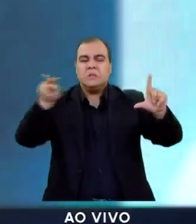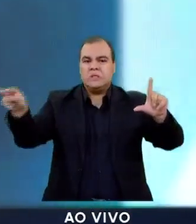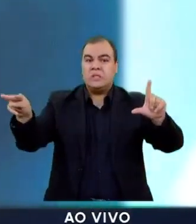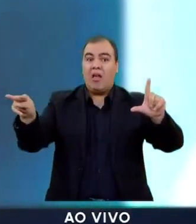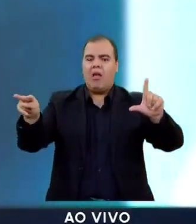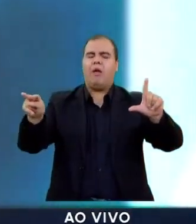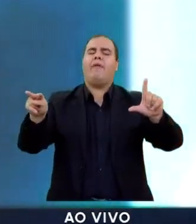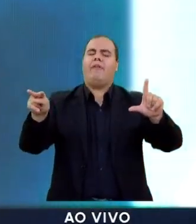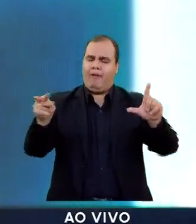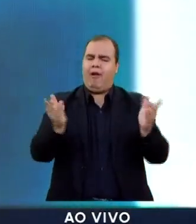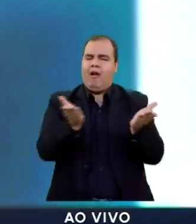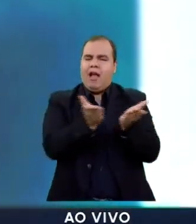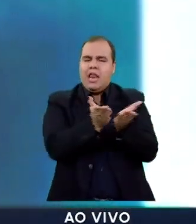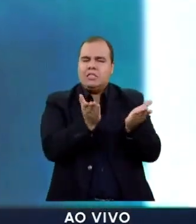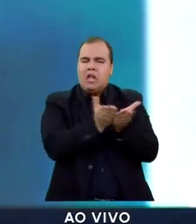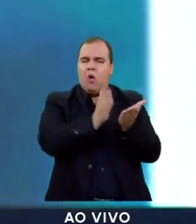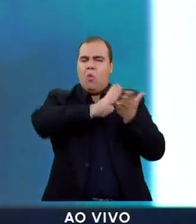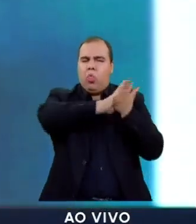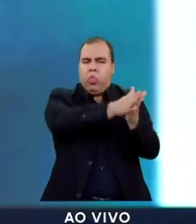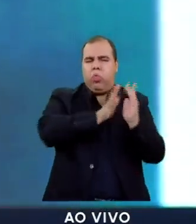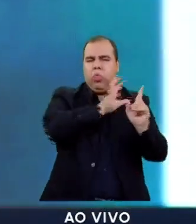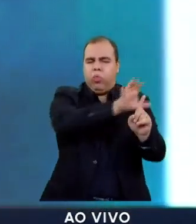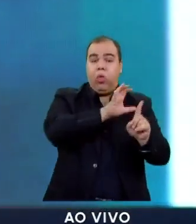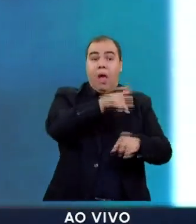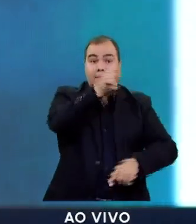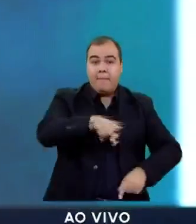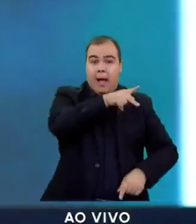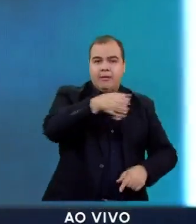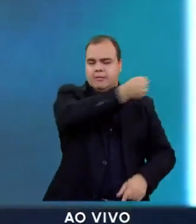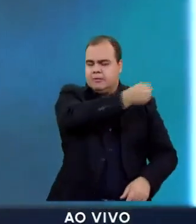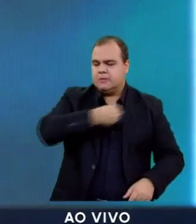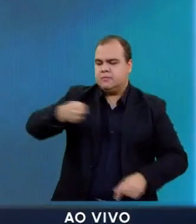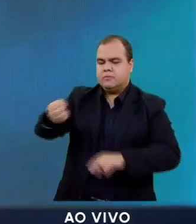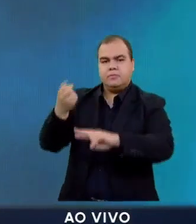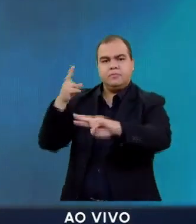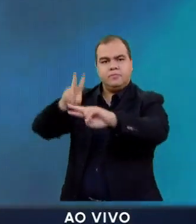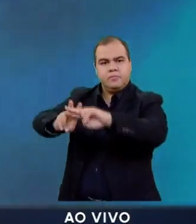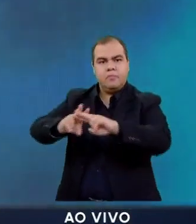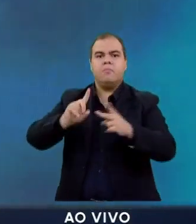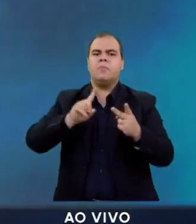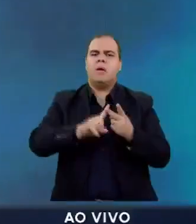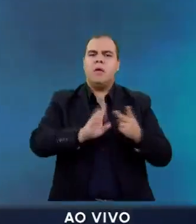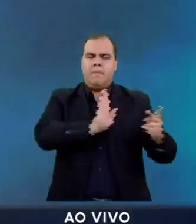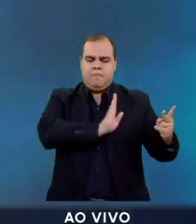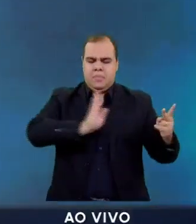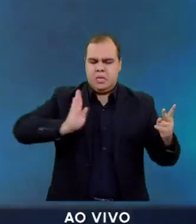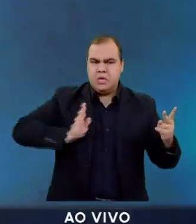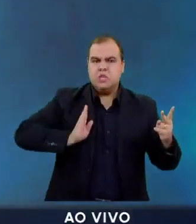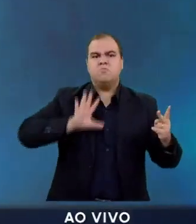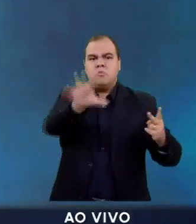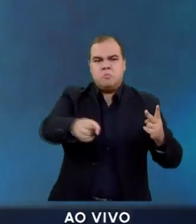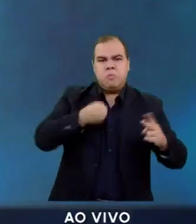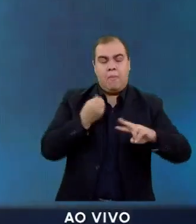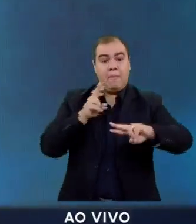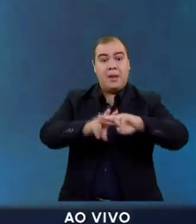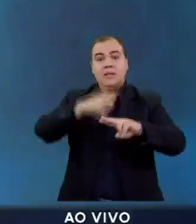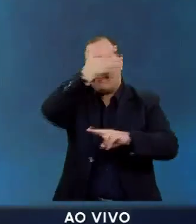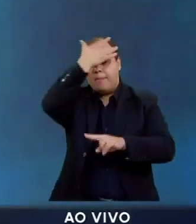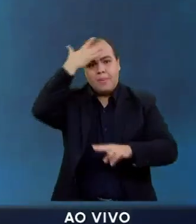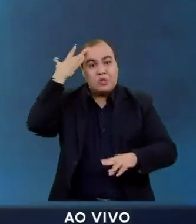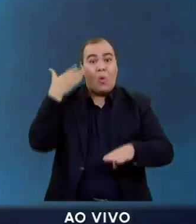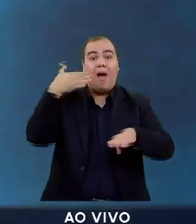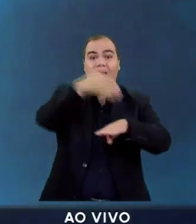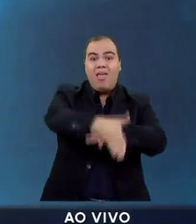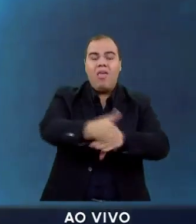aos cristãos são padres que estão na cadeia Bispo que está preso o povo que não pode mais frequentar as